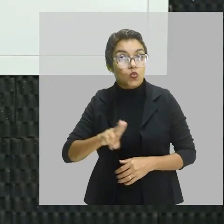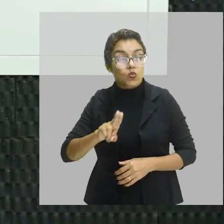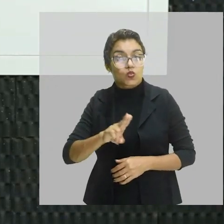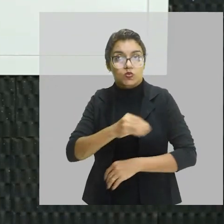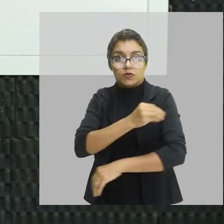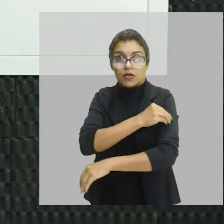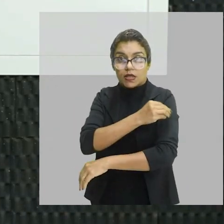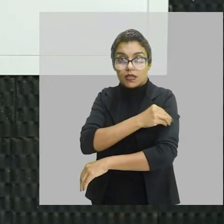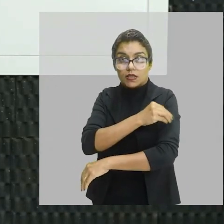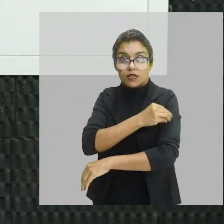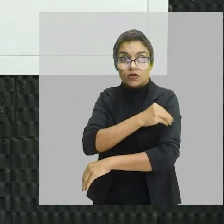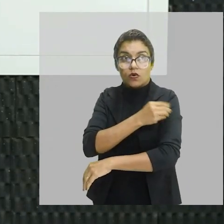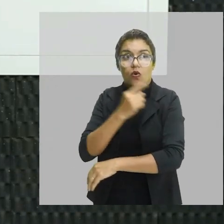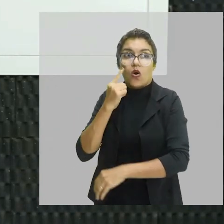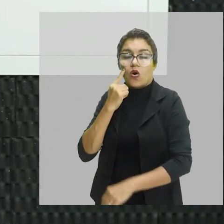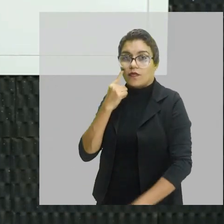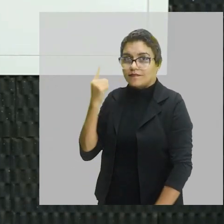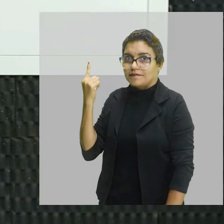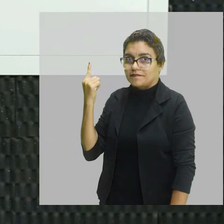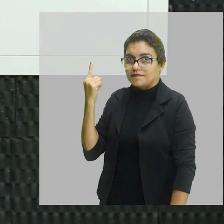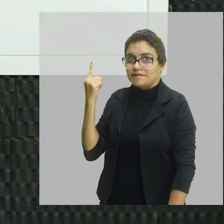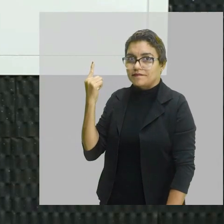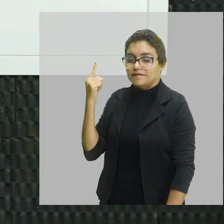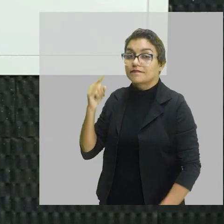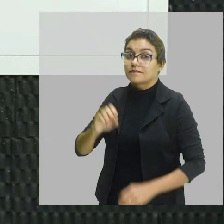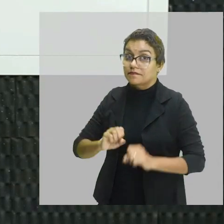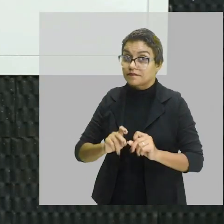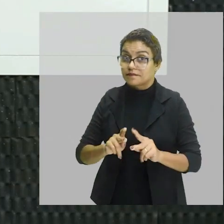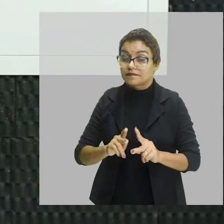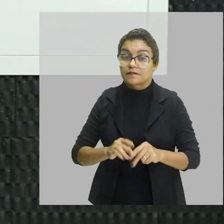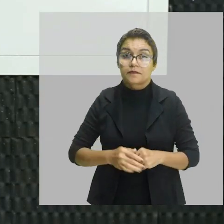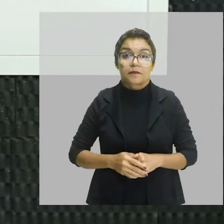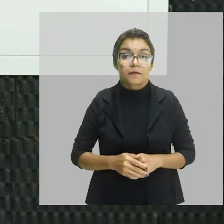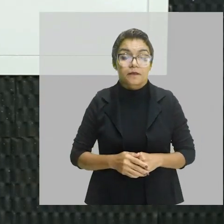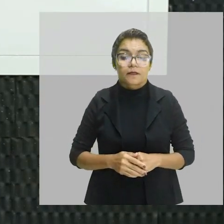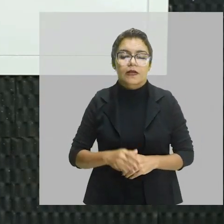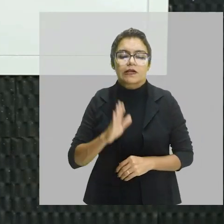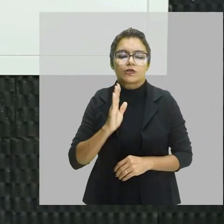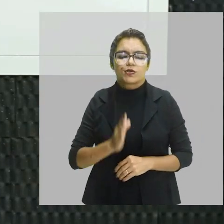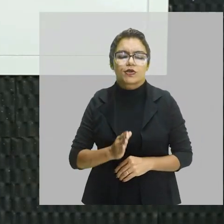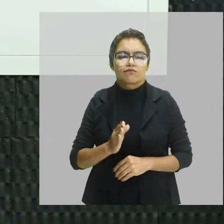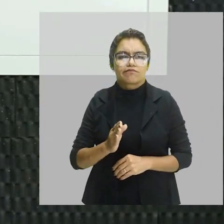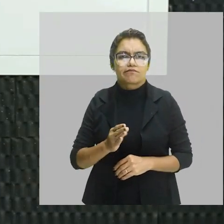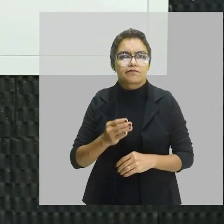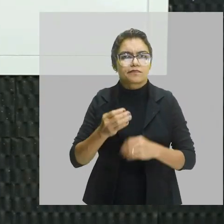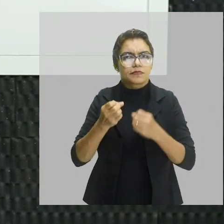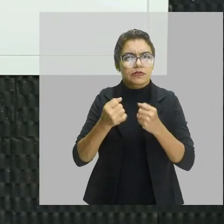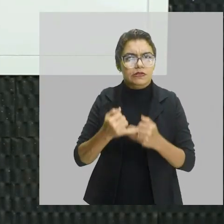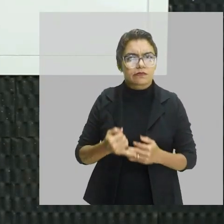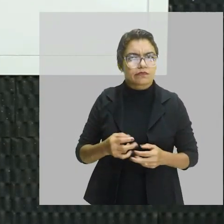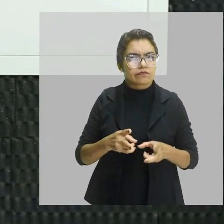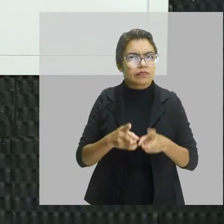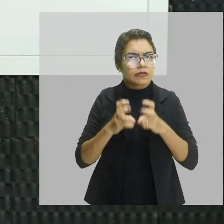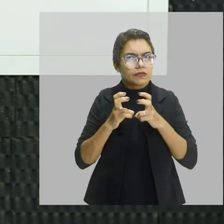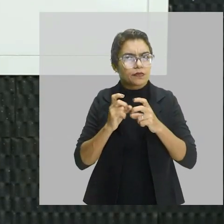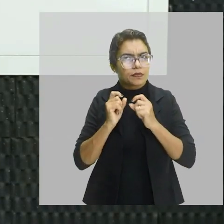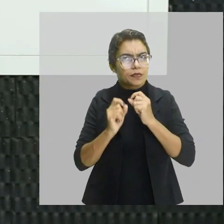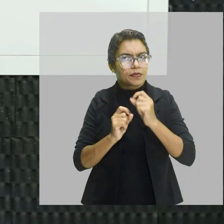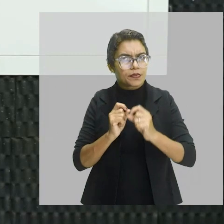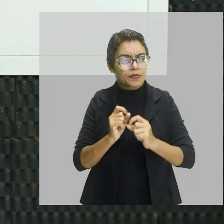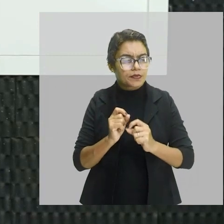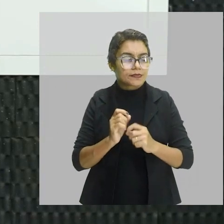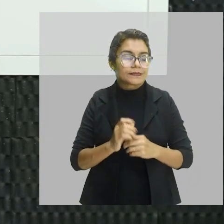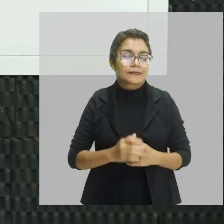etanol, ele vai de 0 a 100 com 12,9, certo? A gente já percebe aqui